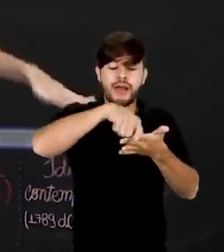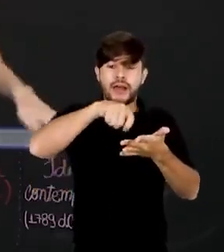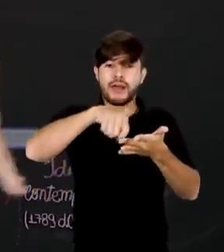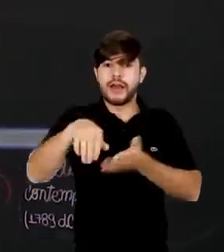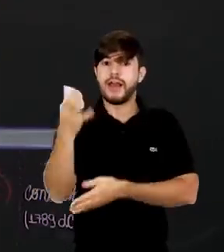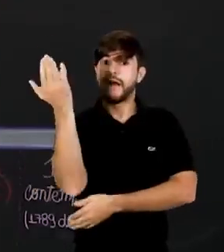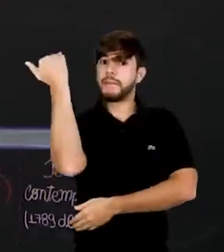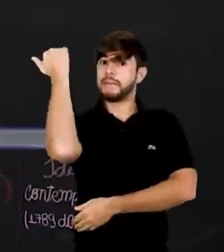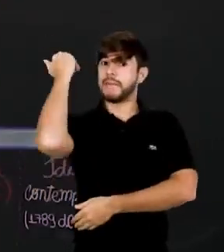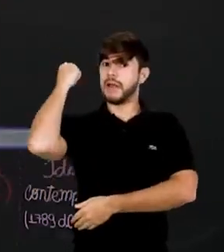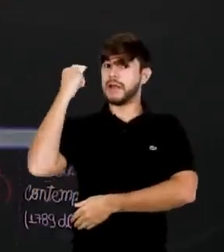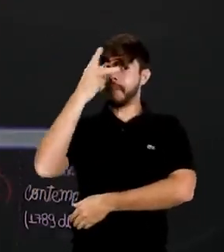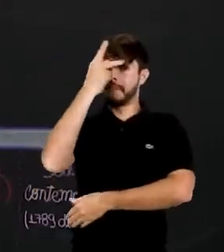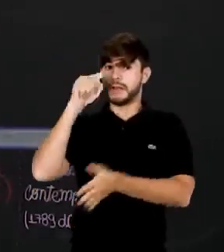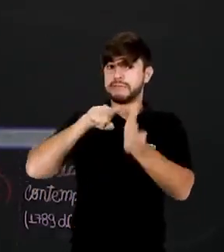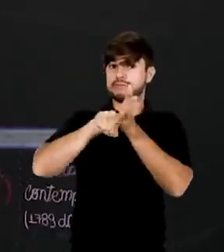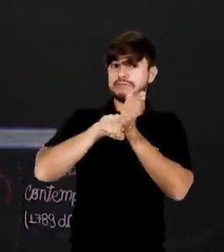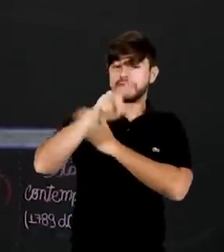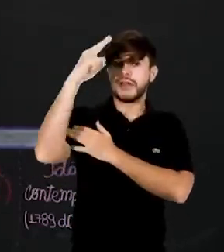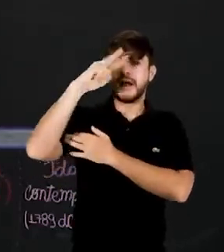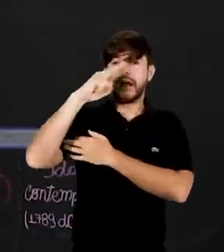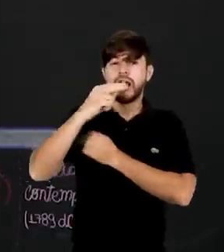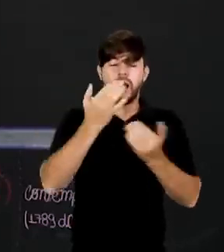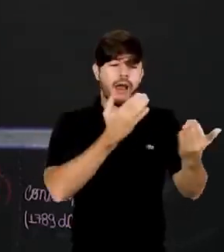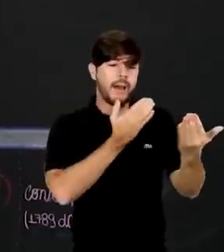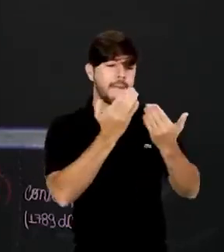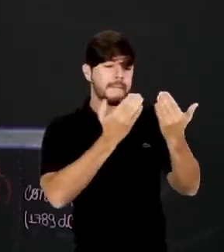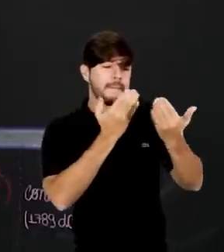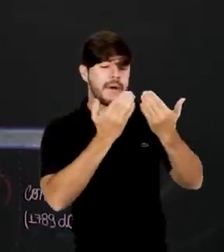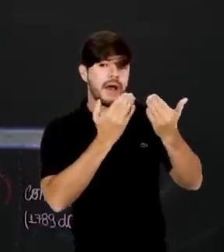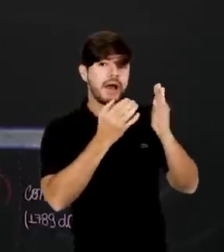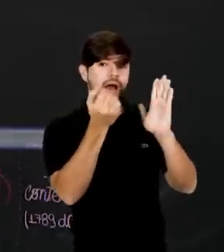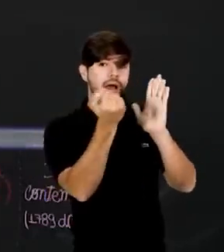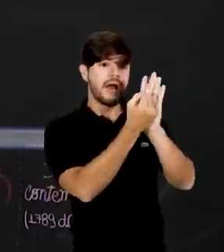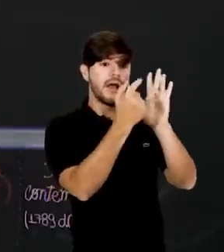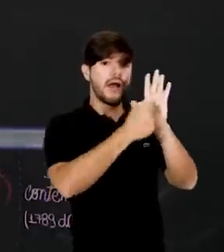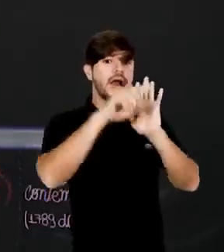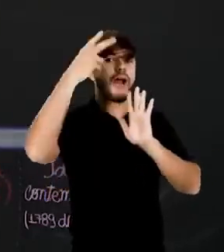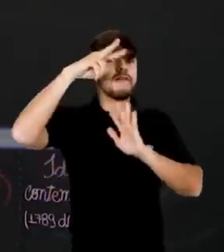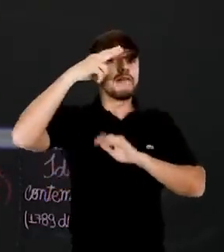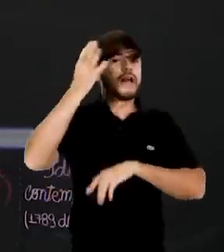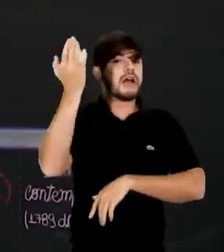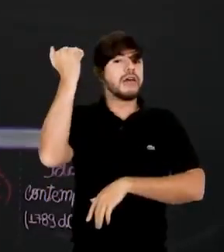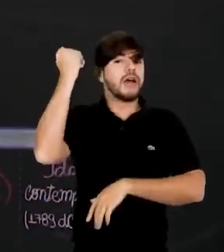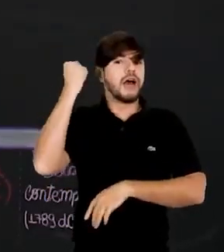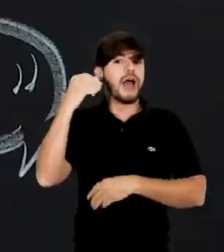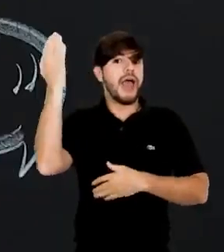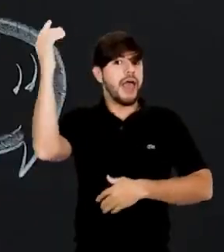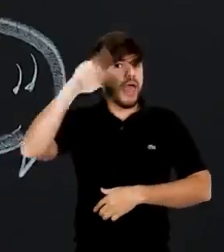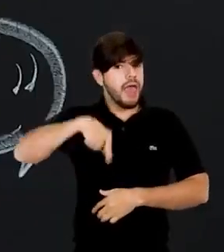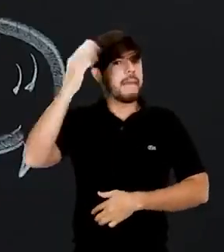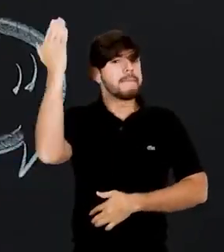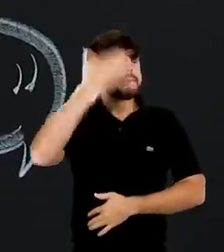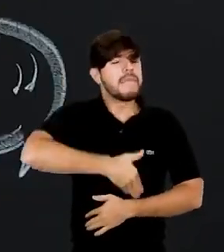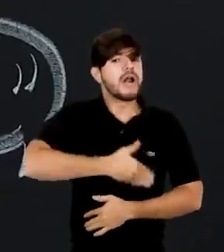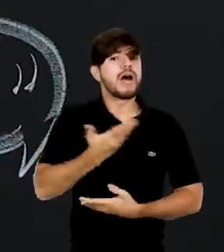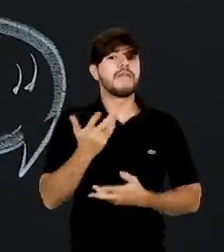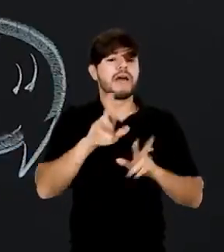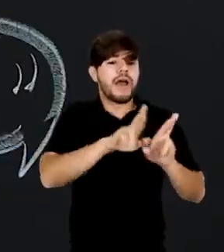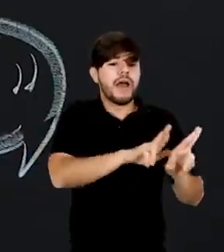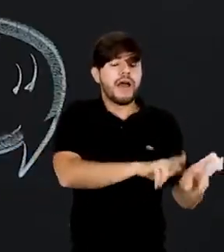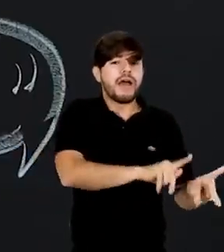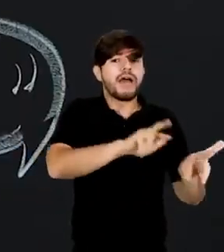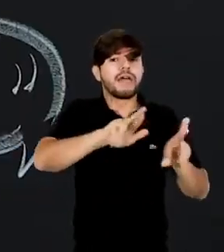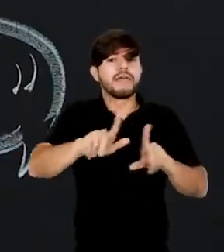determinado passado, os historiadores se baseiam em documentos históricos. Esses documentos eles servem como prova que